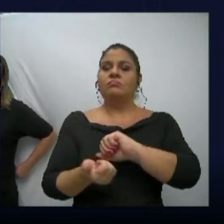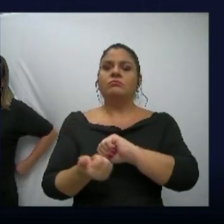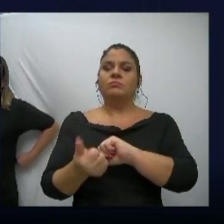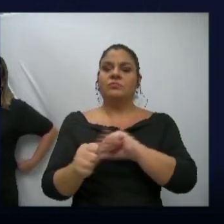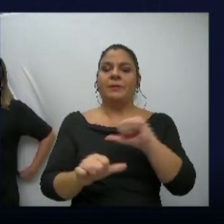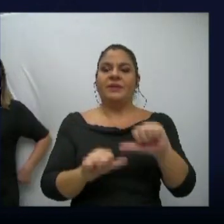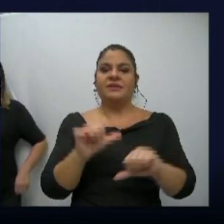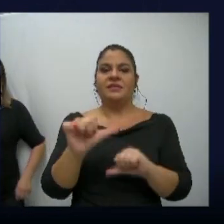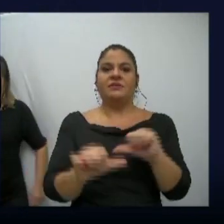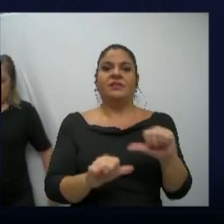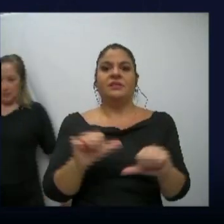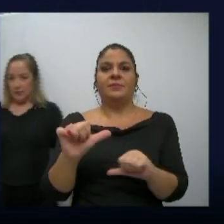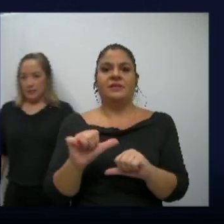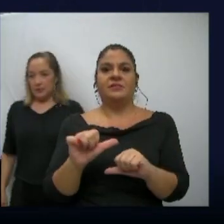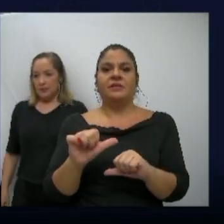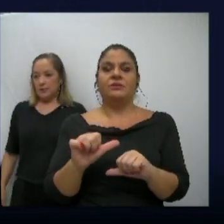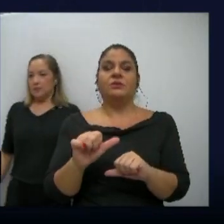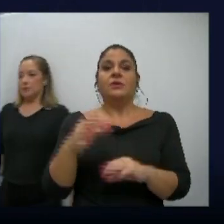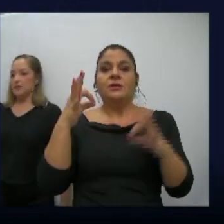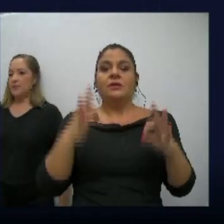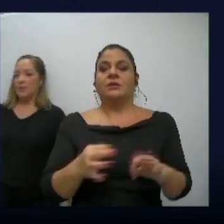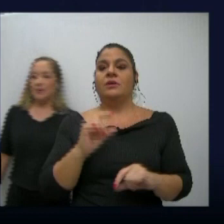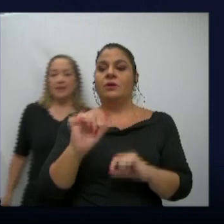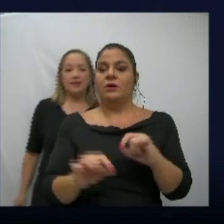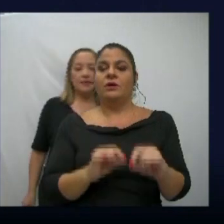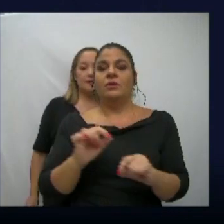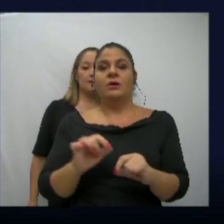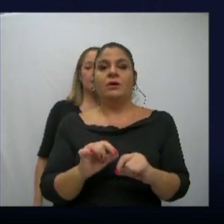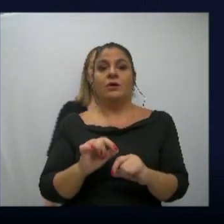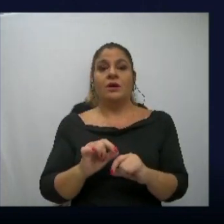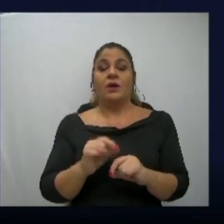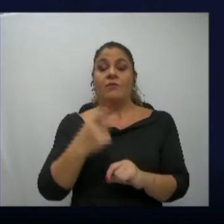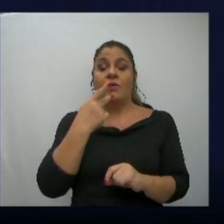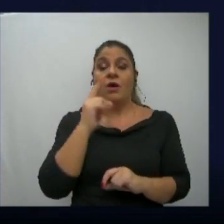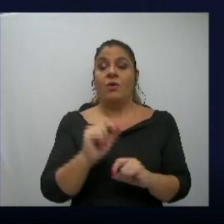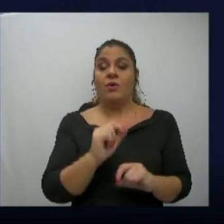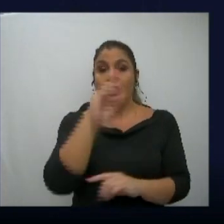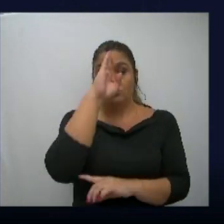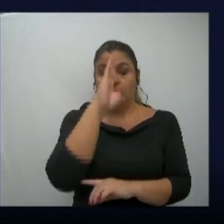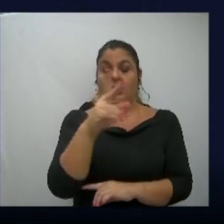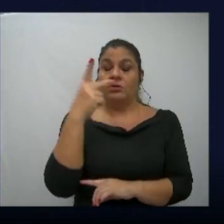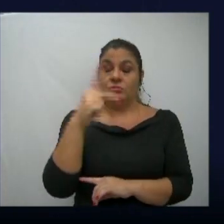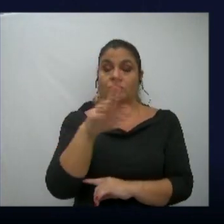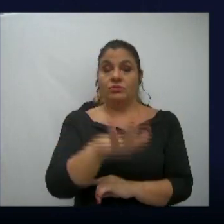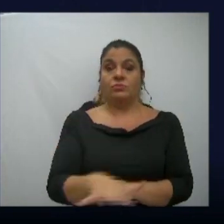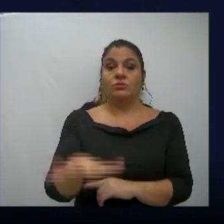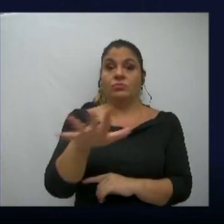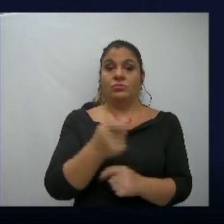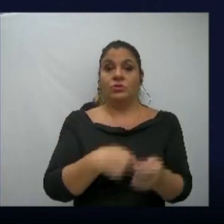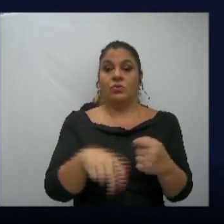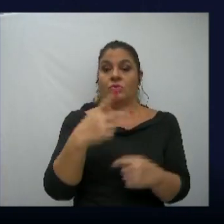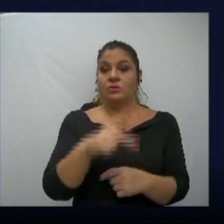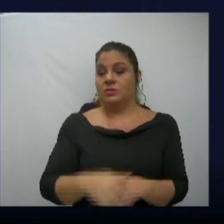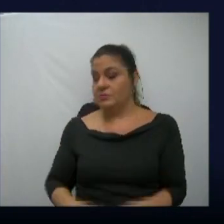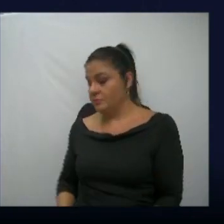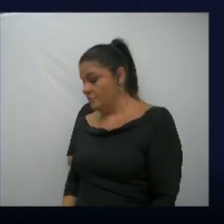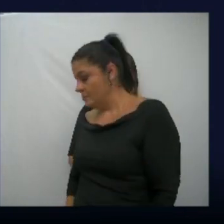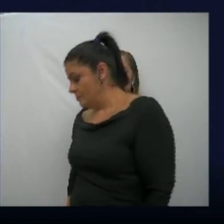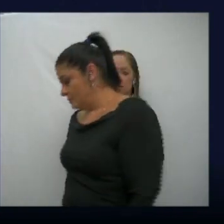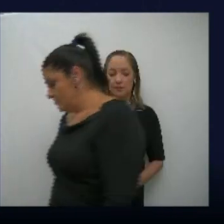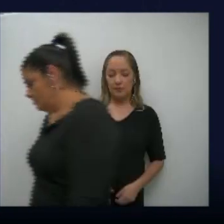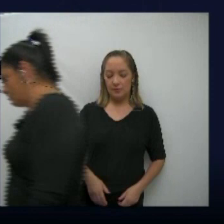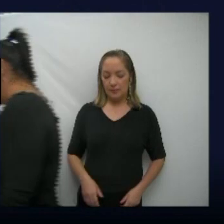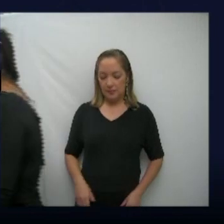transações arranjo de pagamento e com certeza afeta eu posso dizer nessa diretamente no seu o seu negócio é uma forma